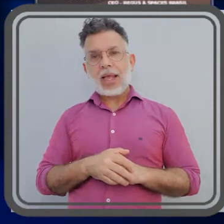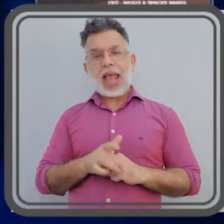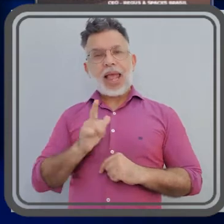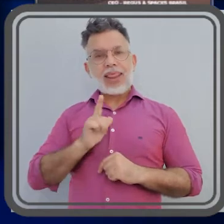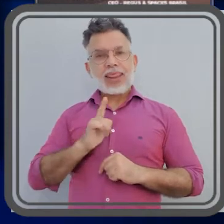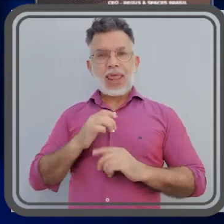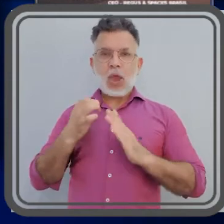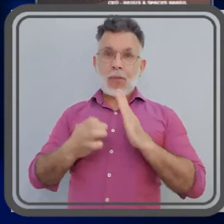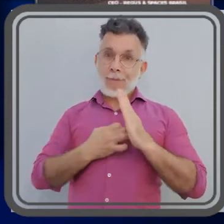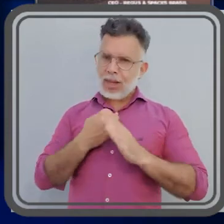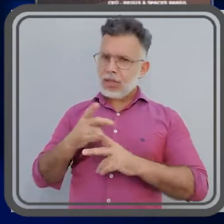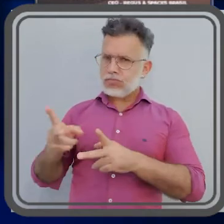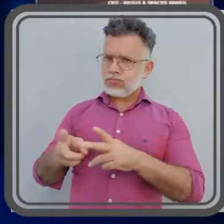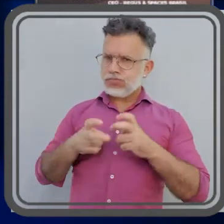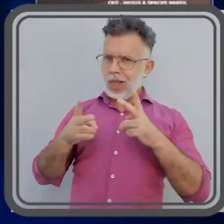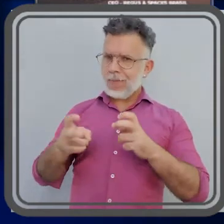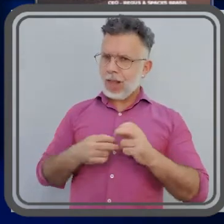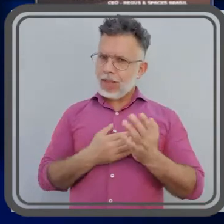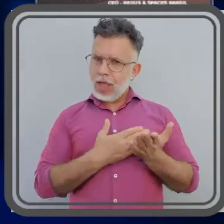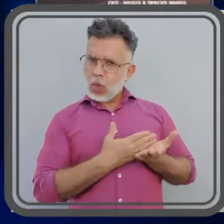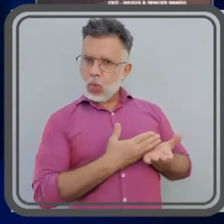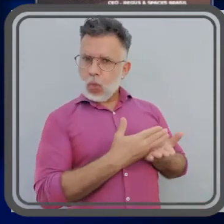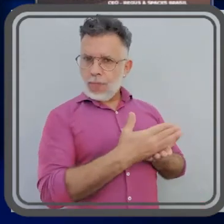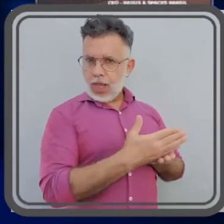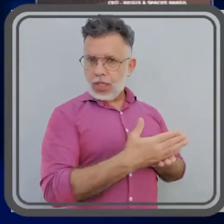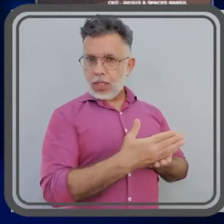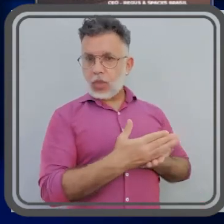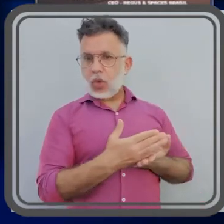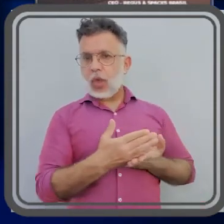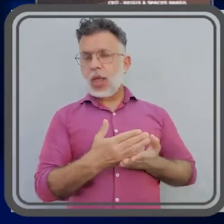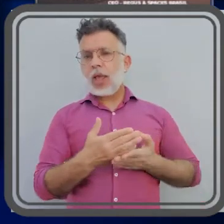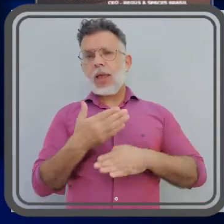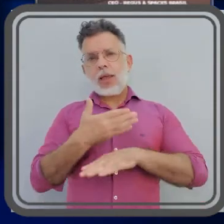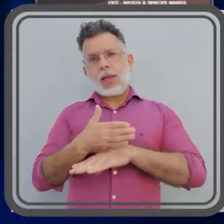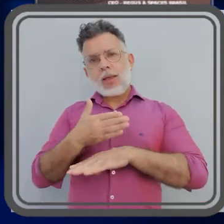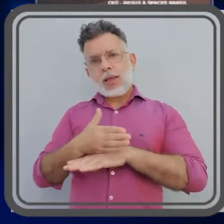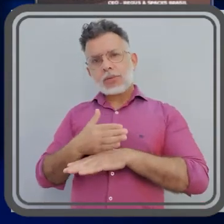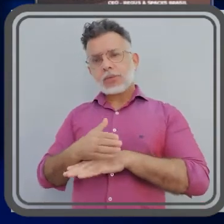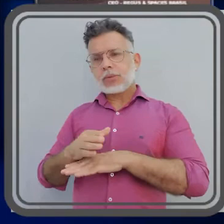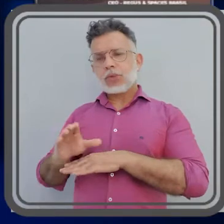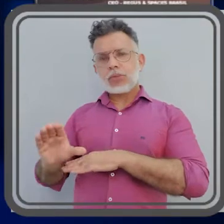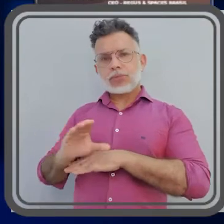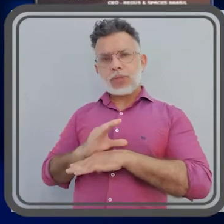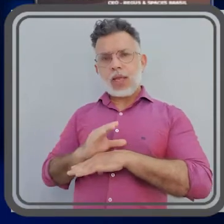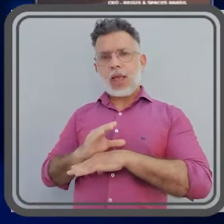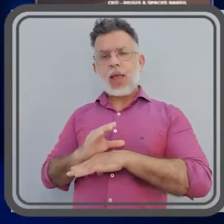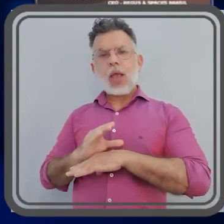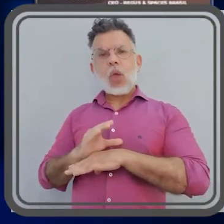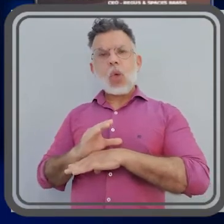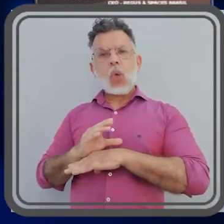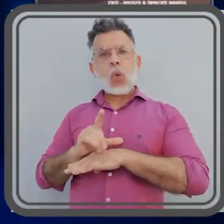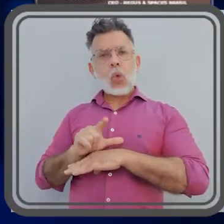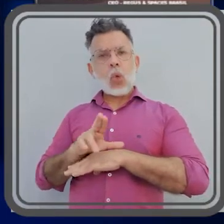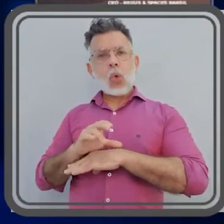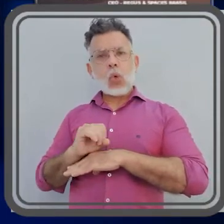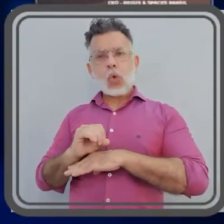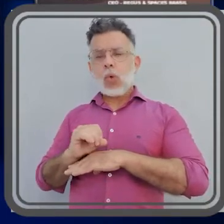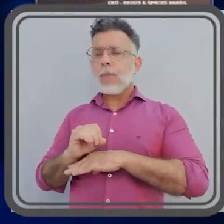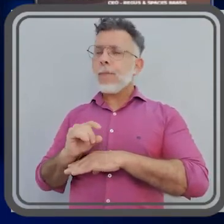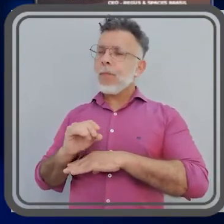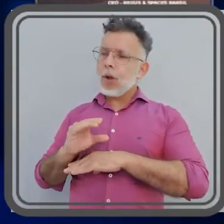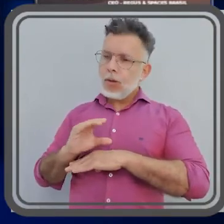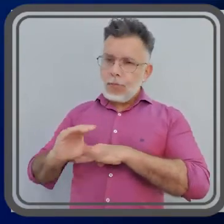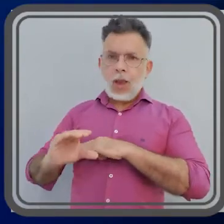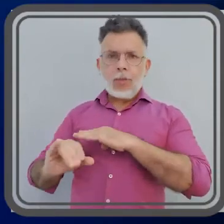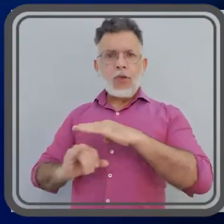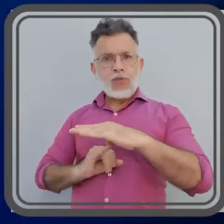uma empresa rentável desde o começo e reaplicar os lucros para que a empresa continue crescendo. E é mais